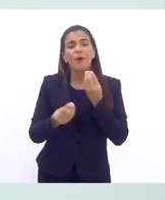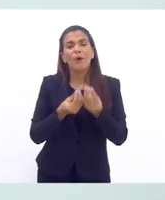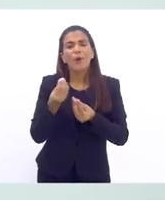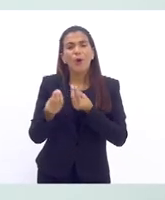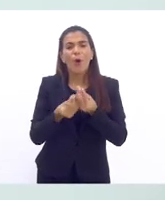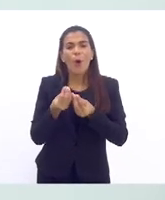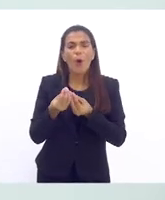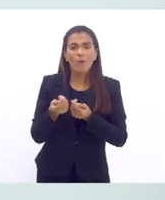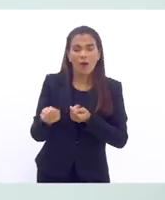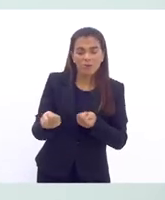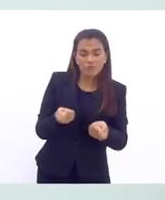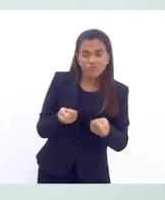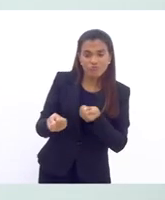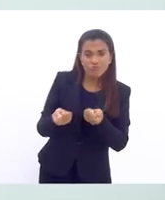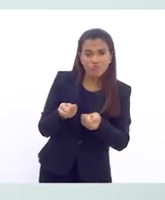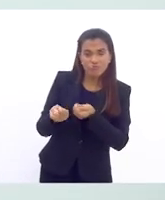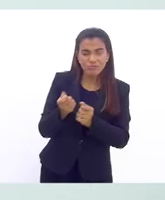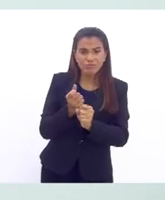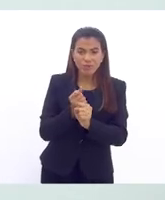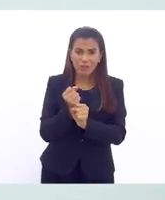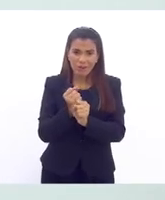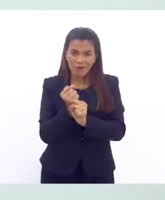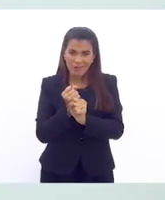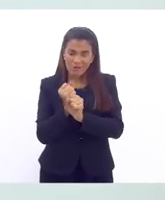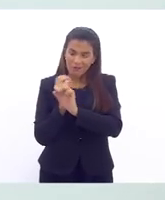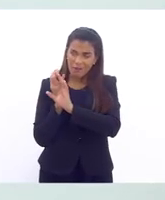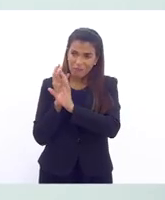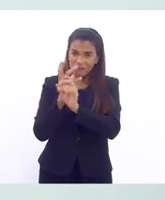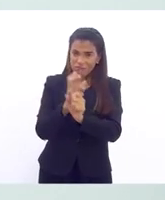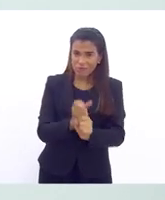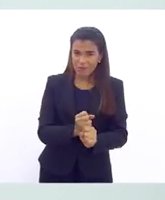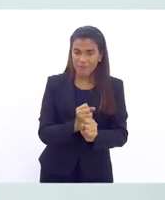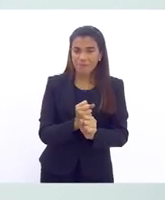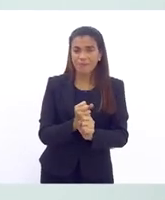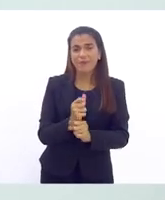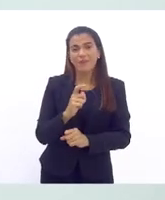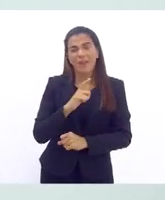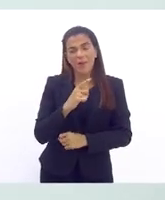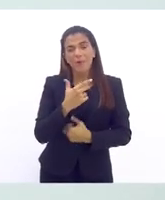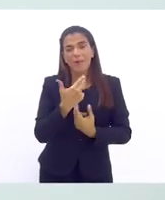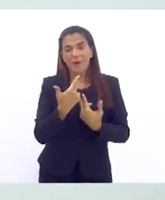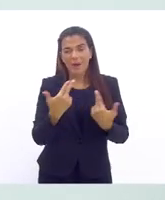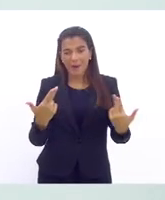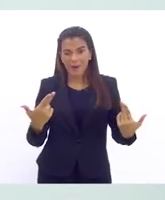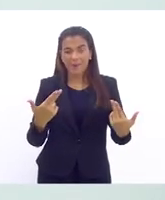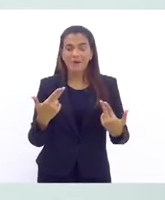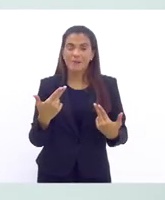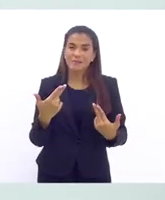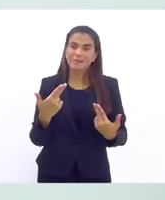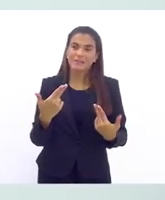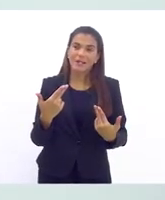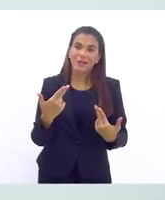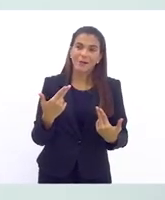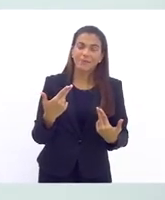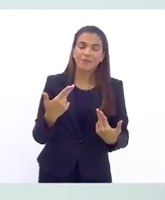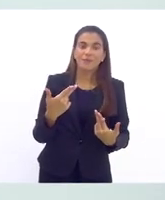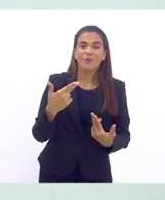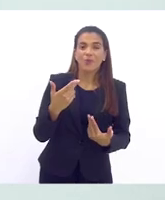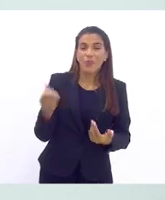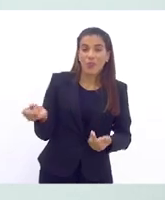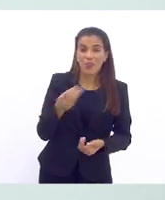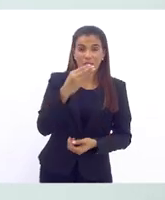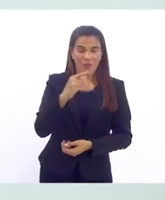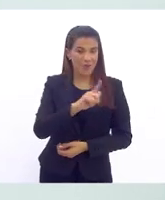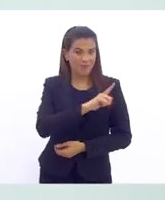tem melhorado nos últimos anos então a gente tem como uma coisa que a gente sempre quando come né quando a nova gestão